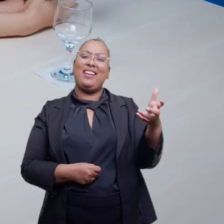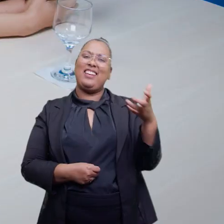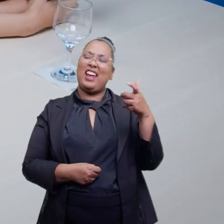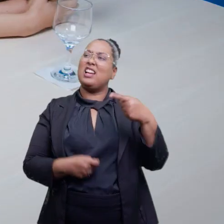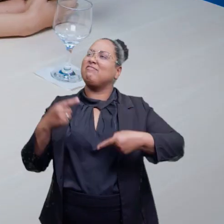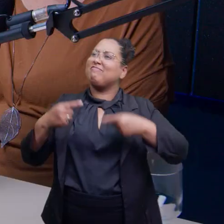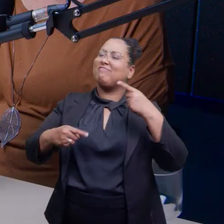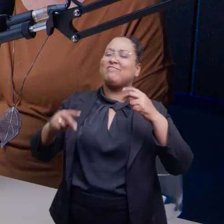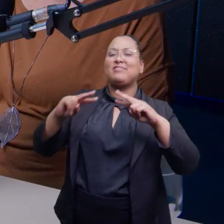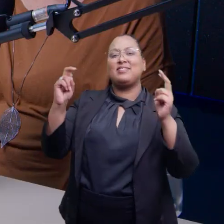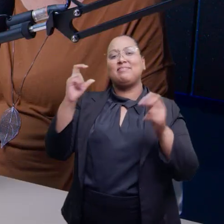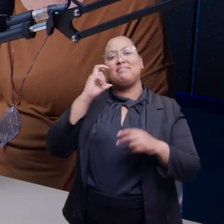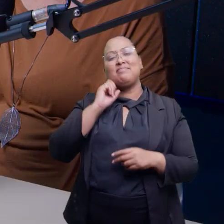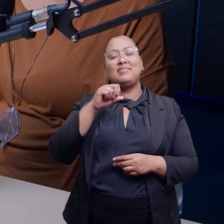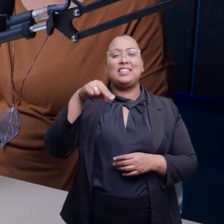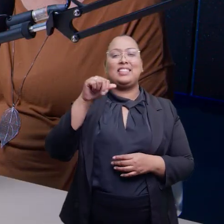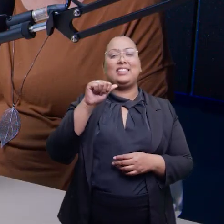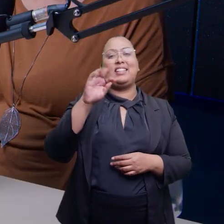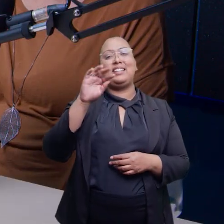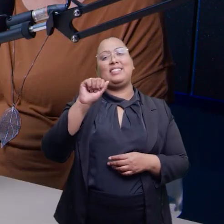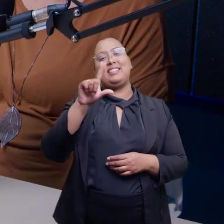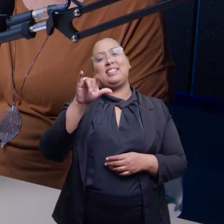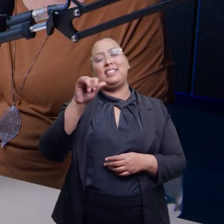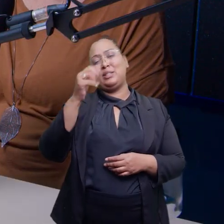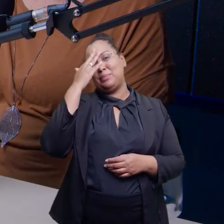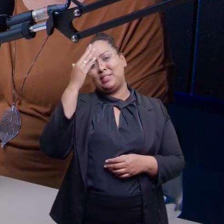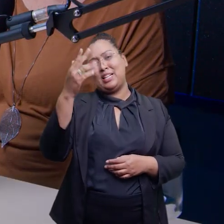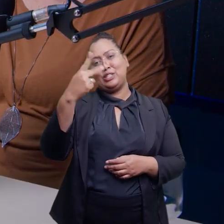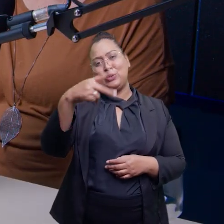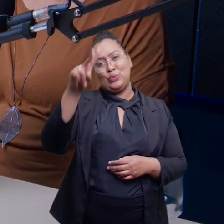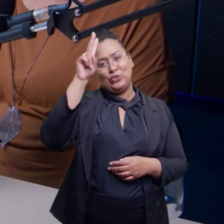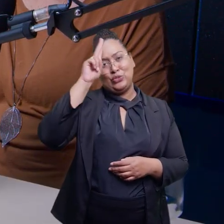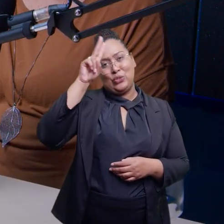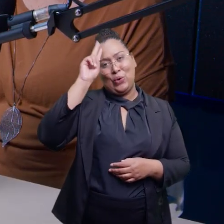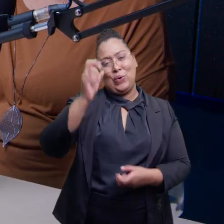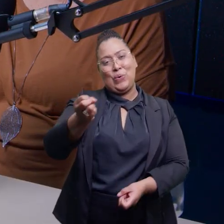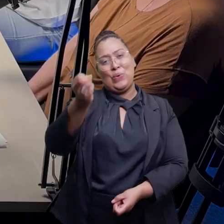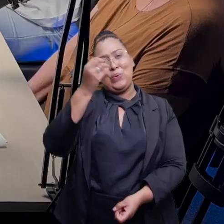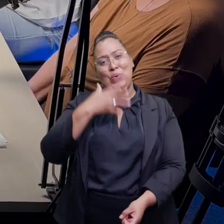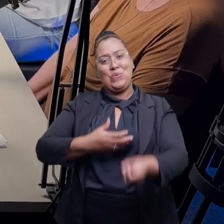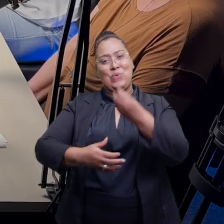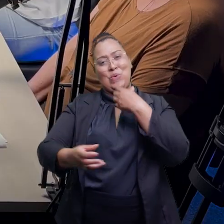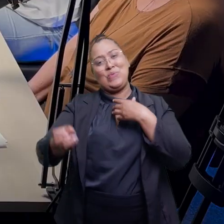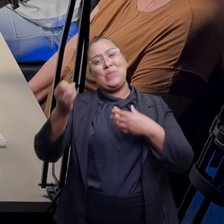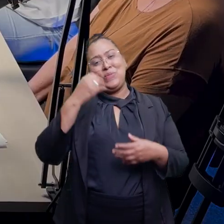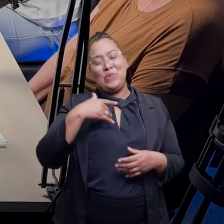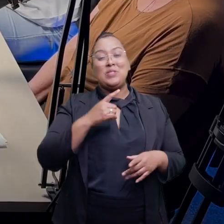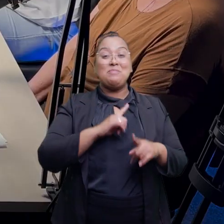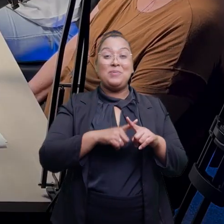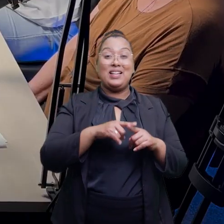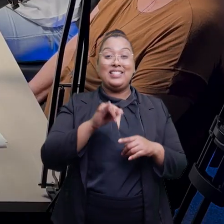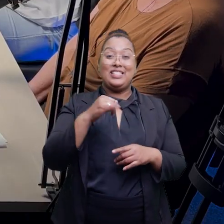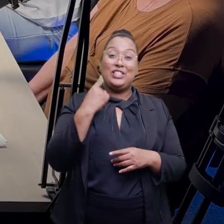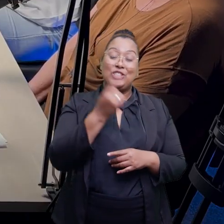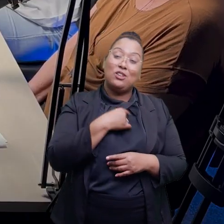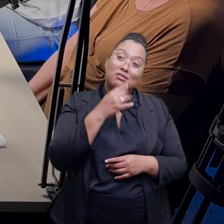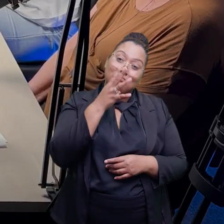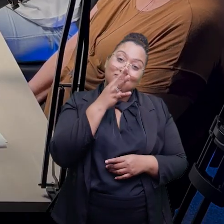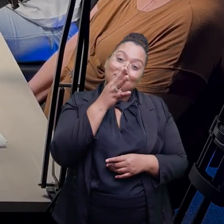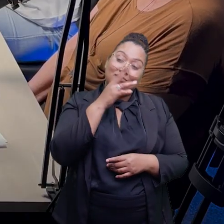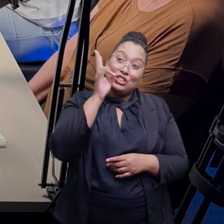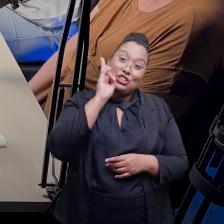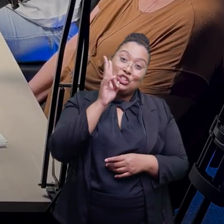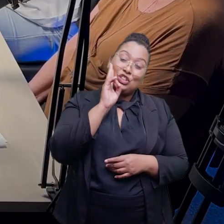discutisse a adoção. Obrigada, Natália, por ter compartilhado a sua história. Eu acho que quando a gente ouve